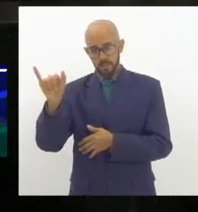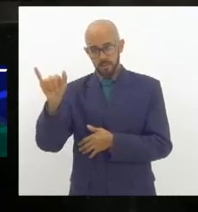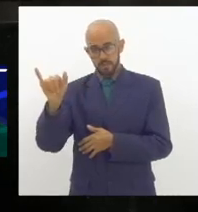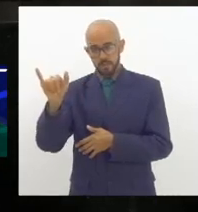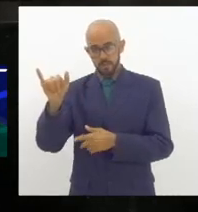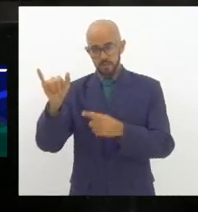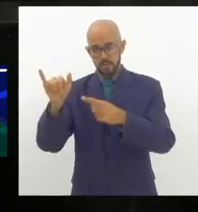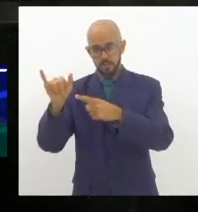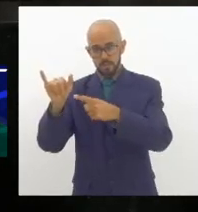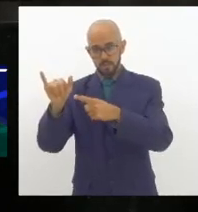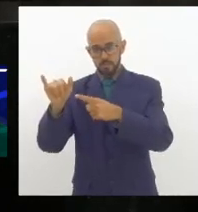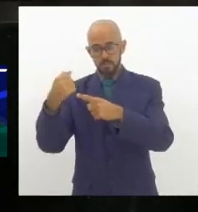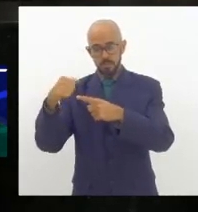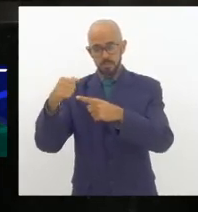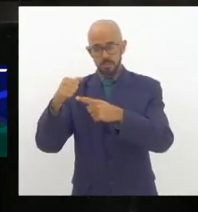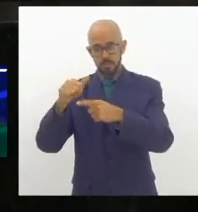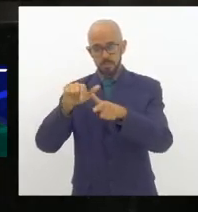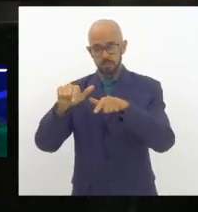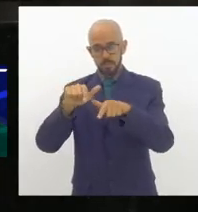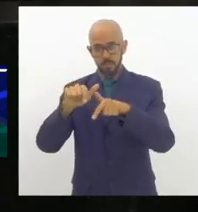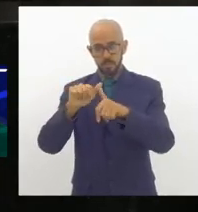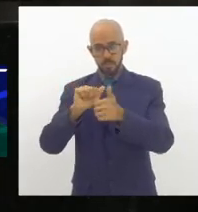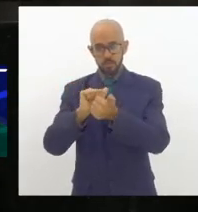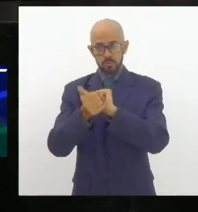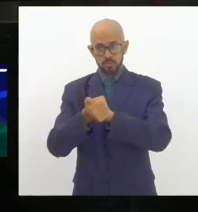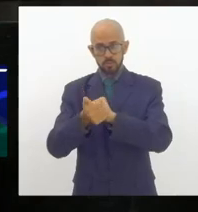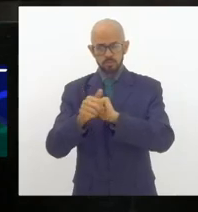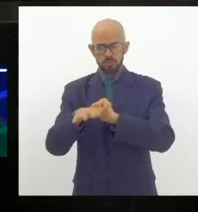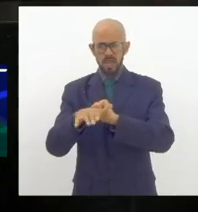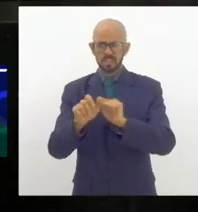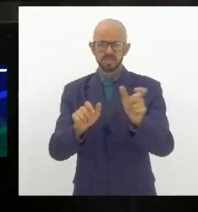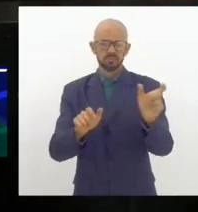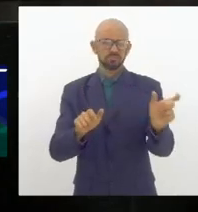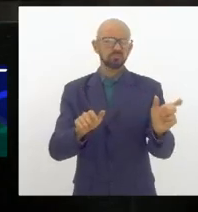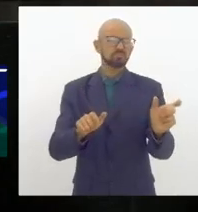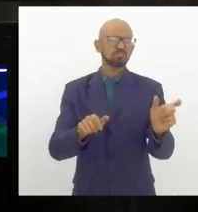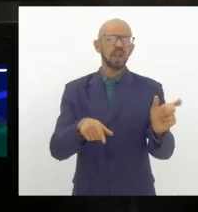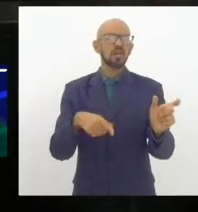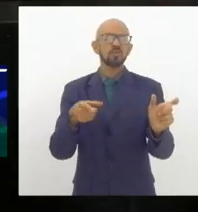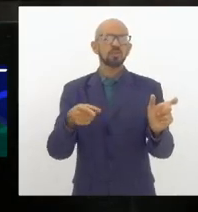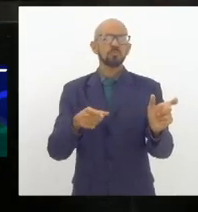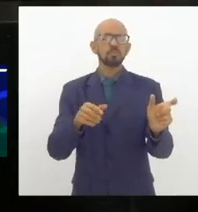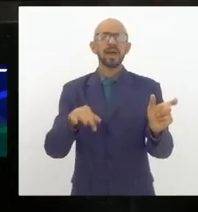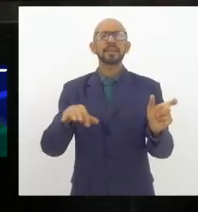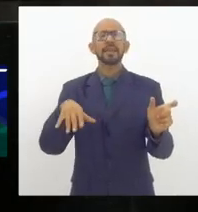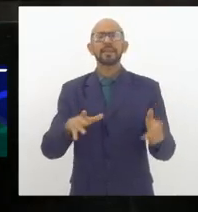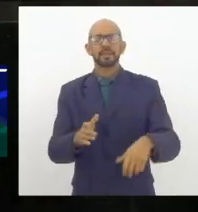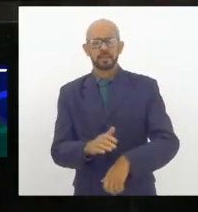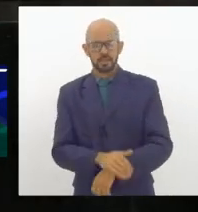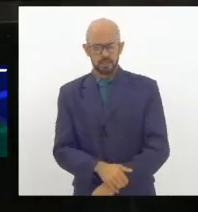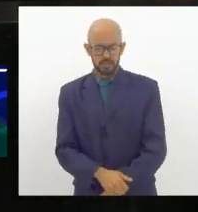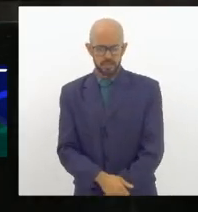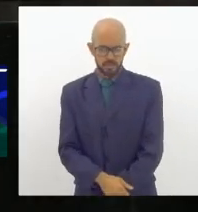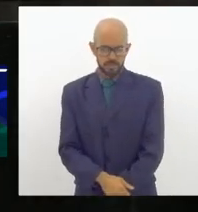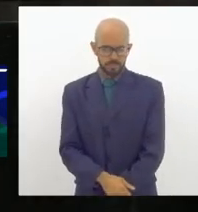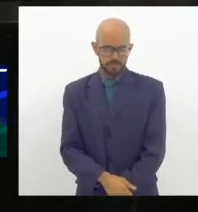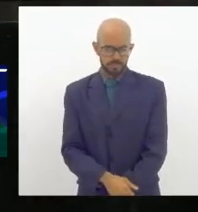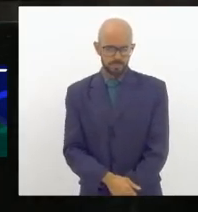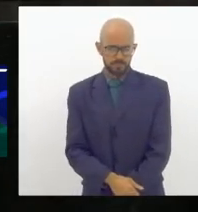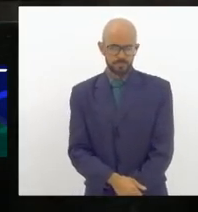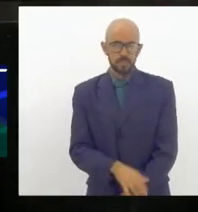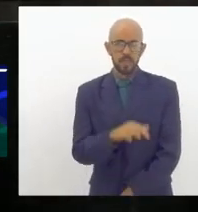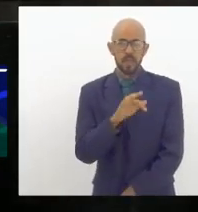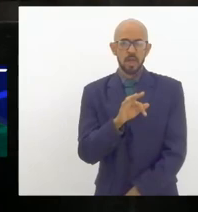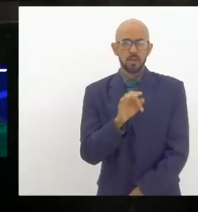trabalhar com Esporte e agora fair play para quem o dito